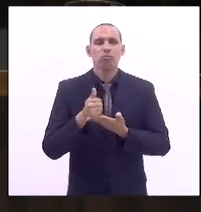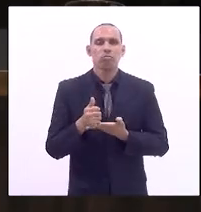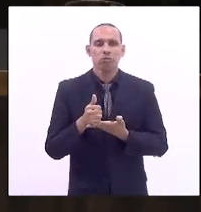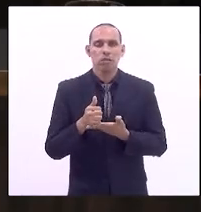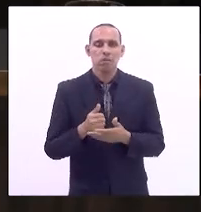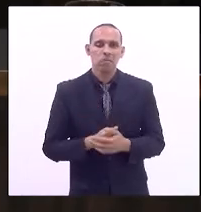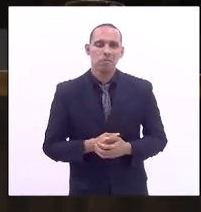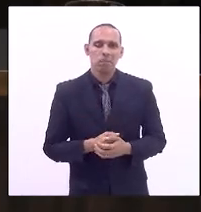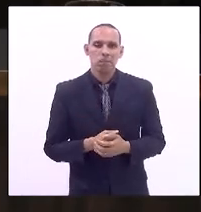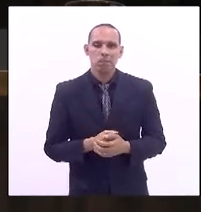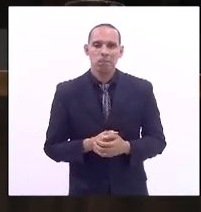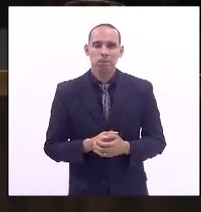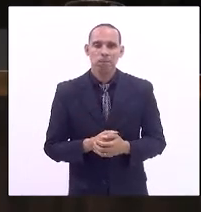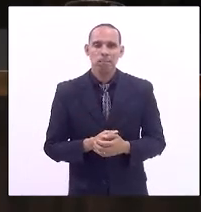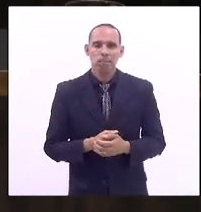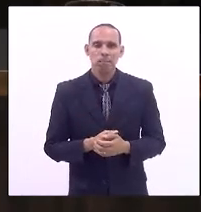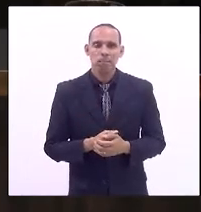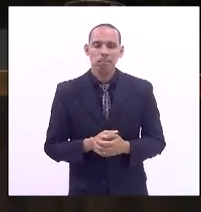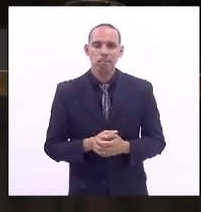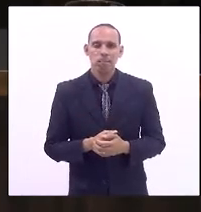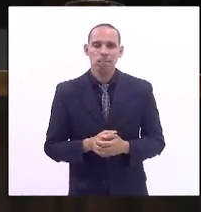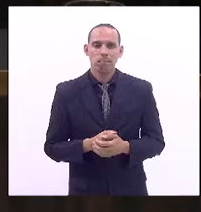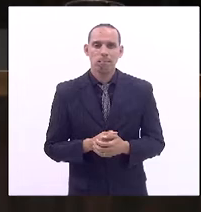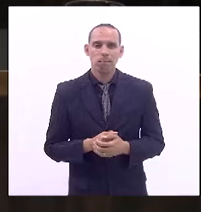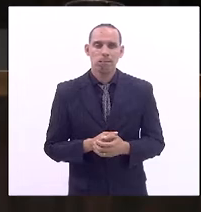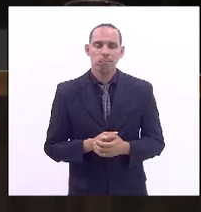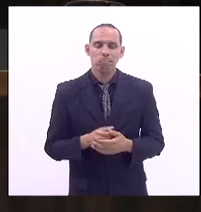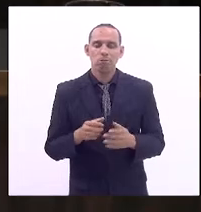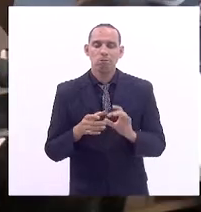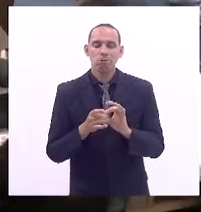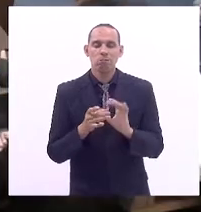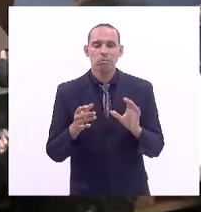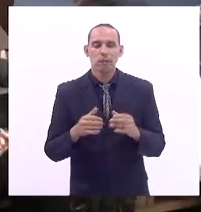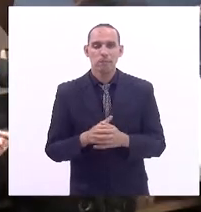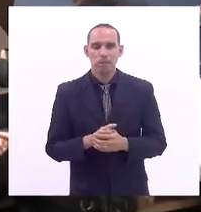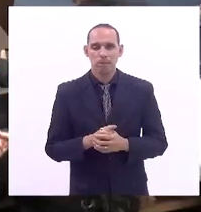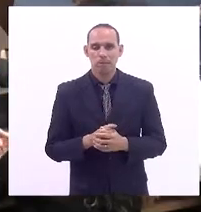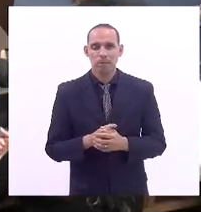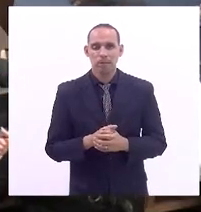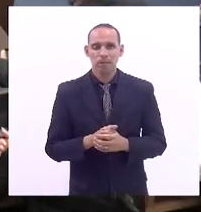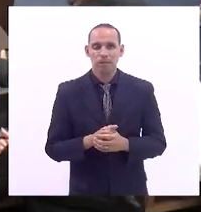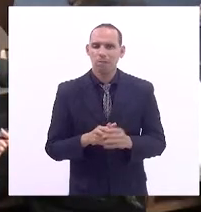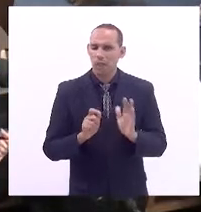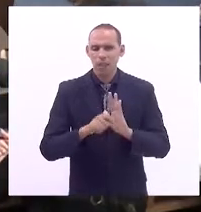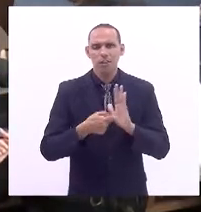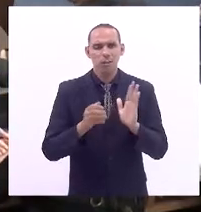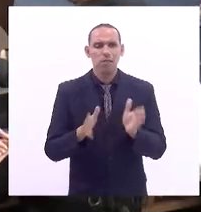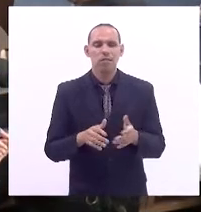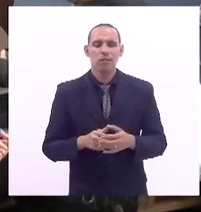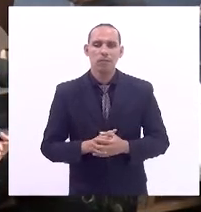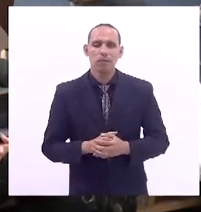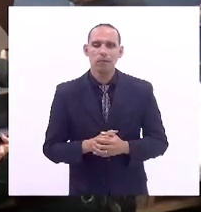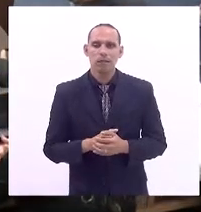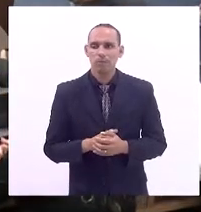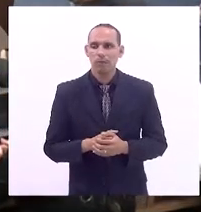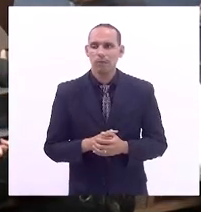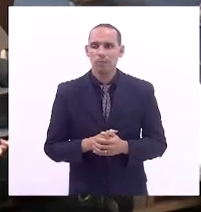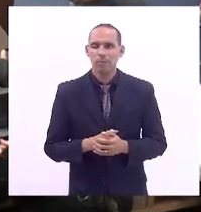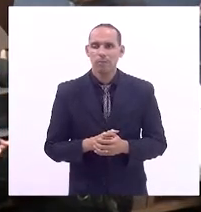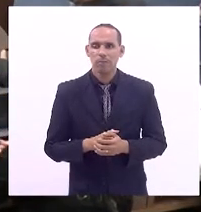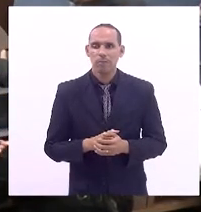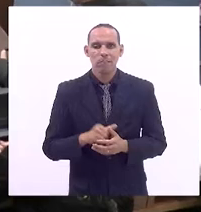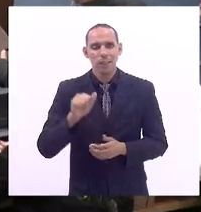mim o som autorizado até assinado O